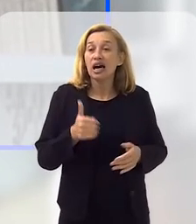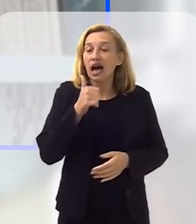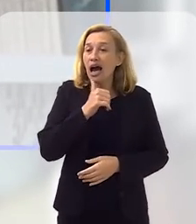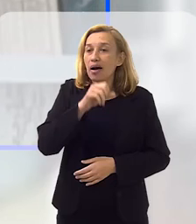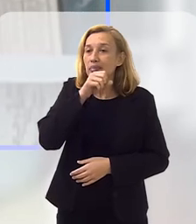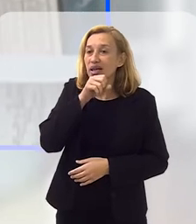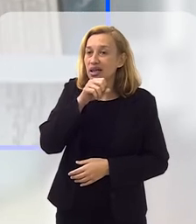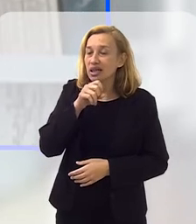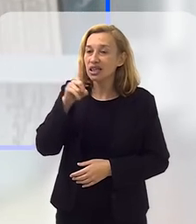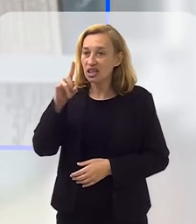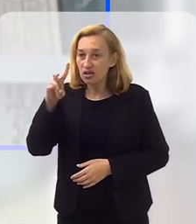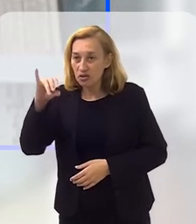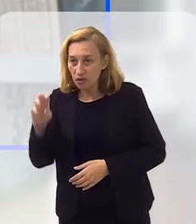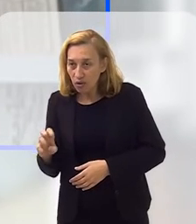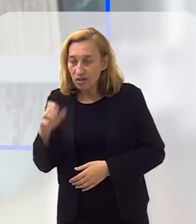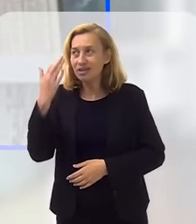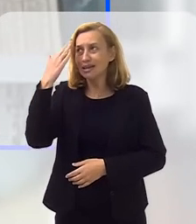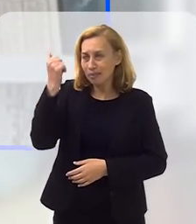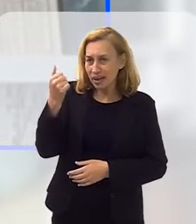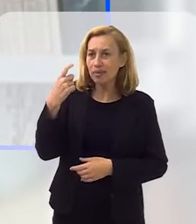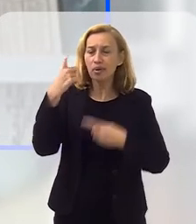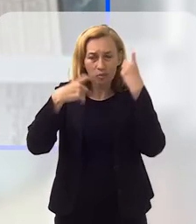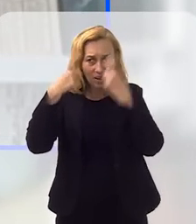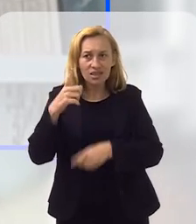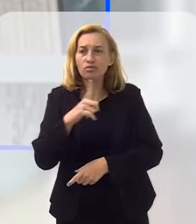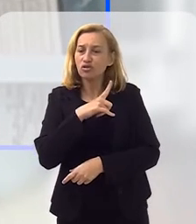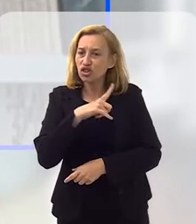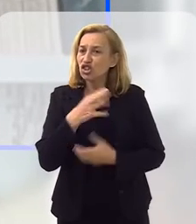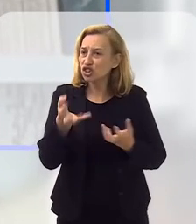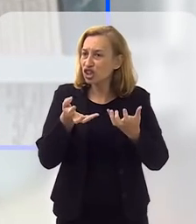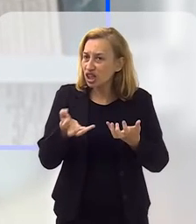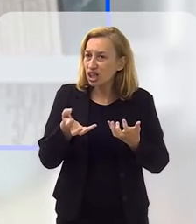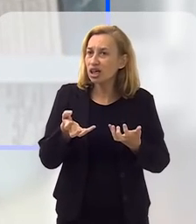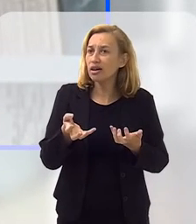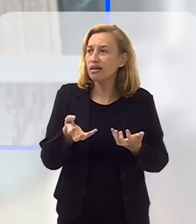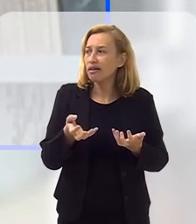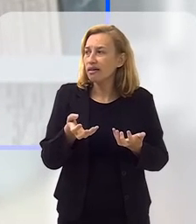E aí a mãe de Dona Ivone sabia, ela tinha essa preocupação assim, de querer